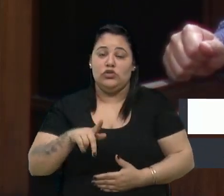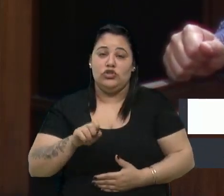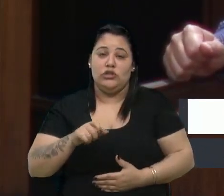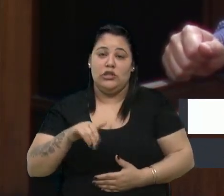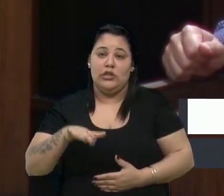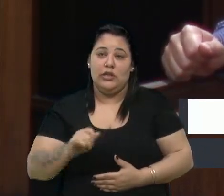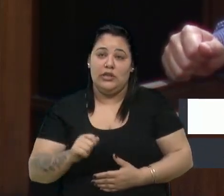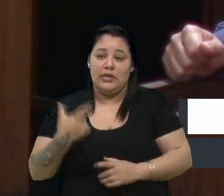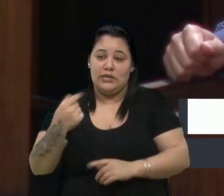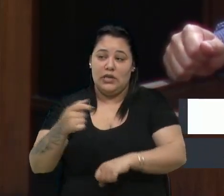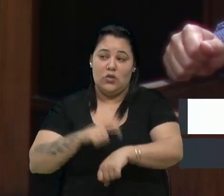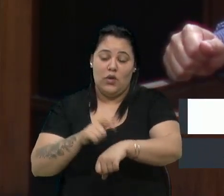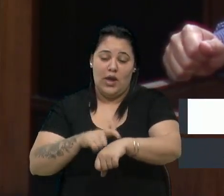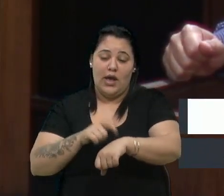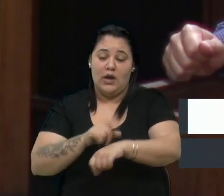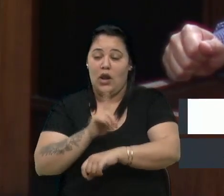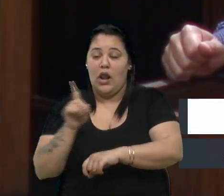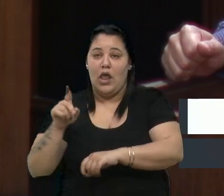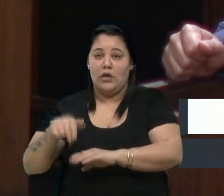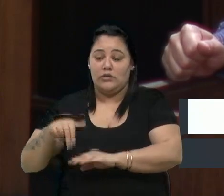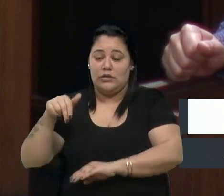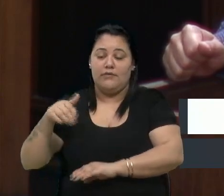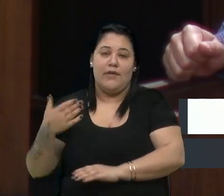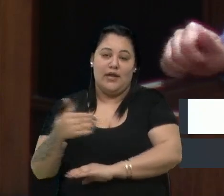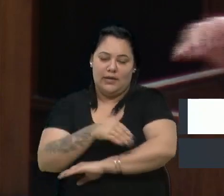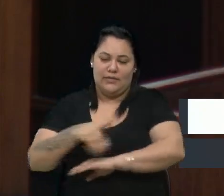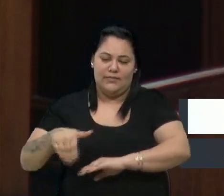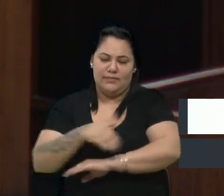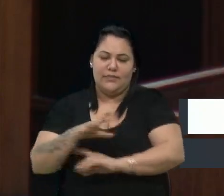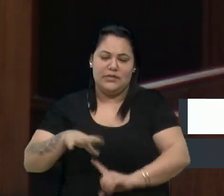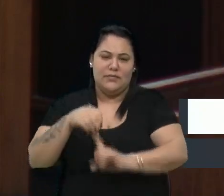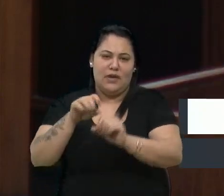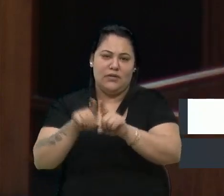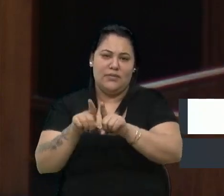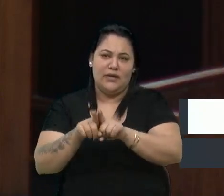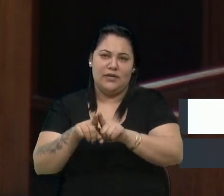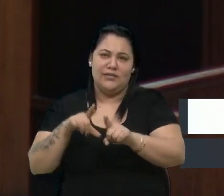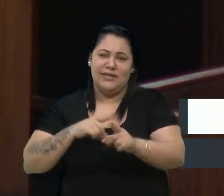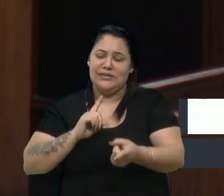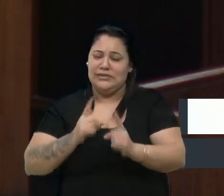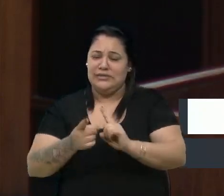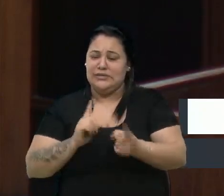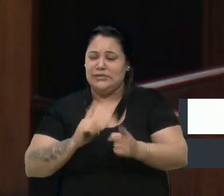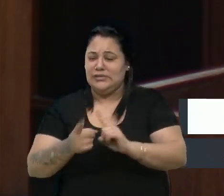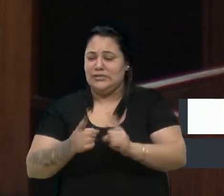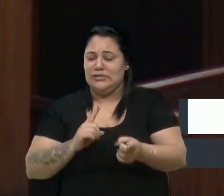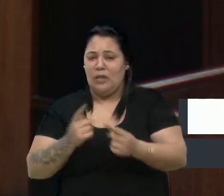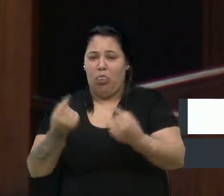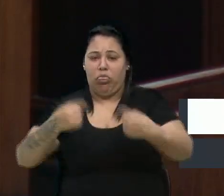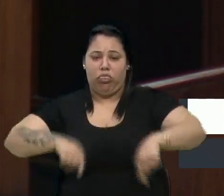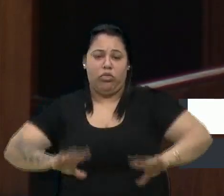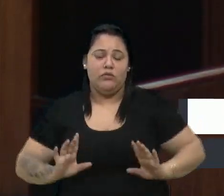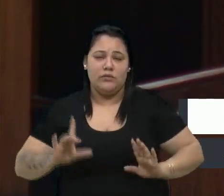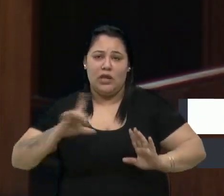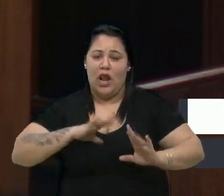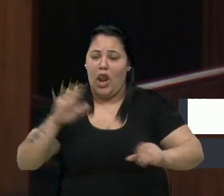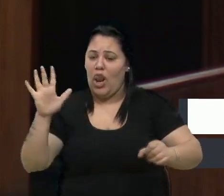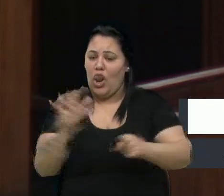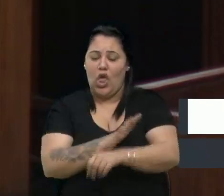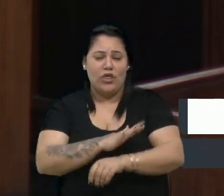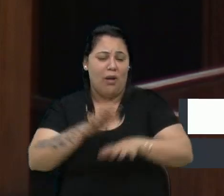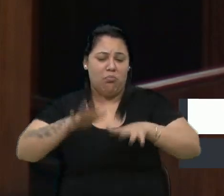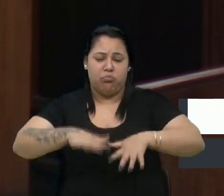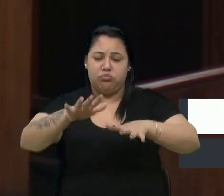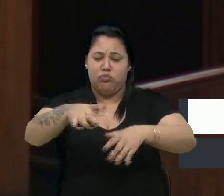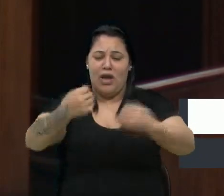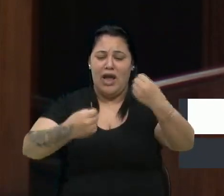saída do Angelina, que fica lá na Avenida Santa Fé, e tantas outras, né? Fica intrafegável. Coloca ônibus, horário de pico, via